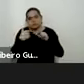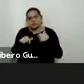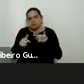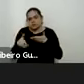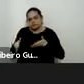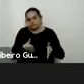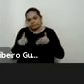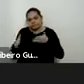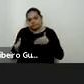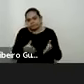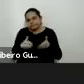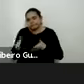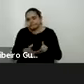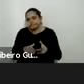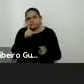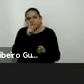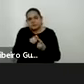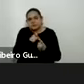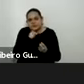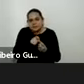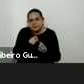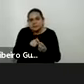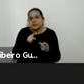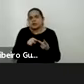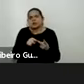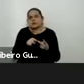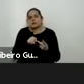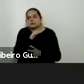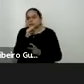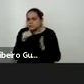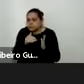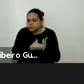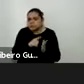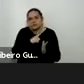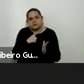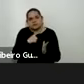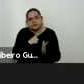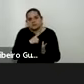lá, fundição, todas elas estão incluídas nessa